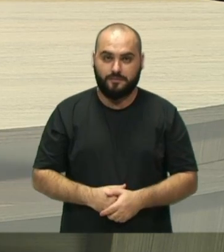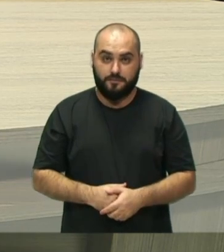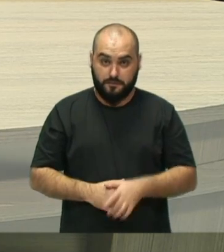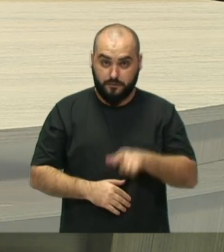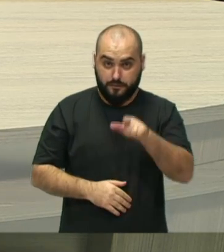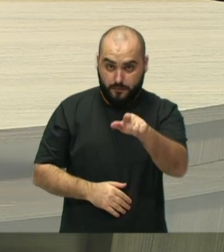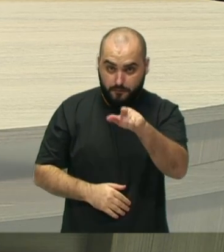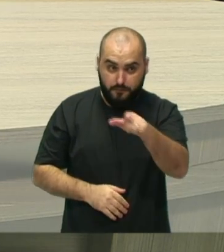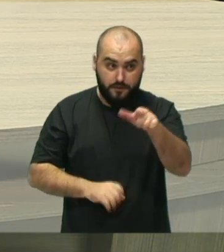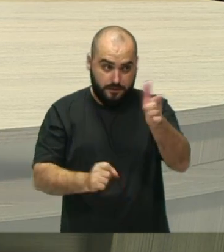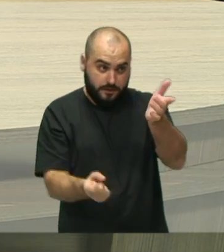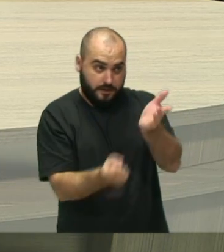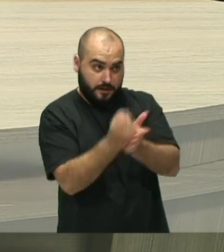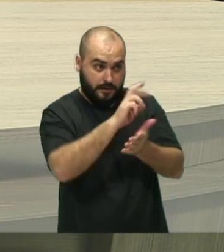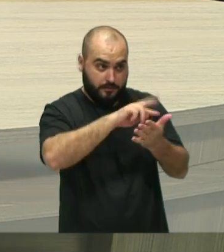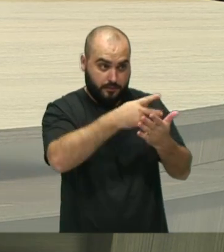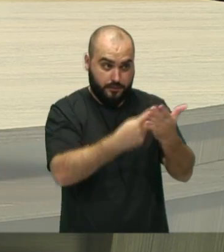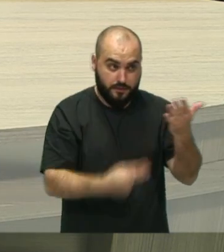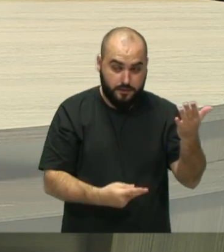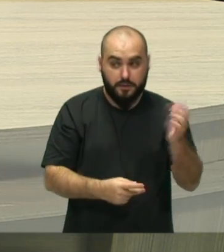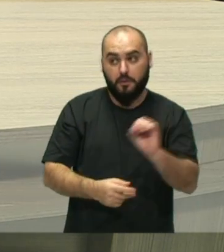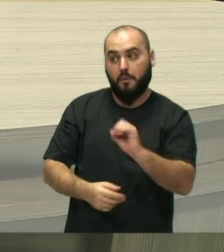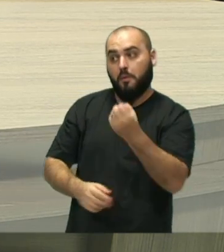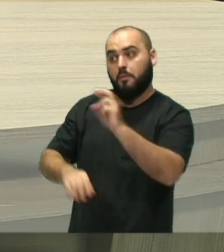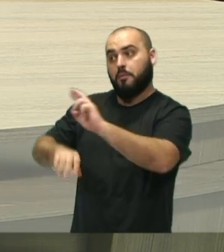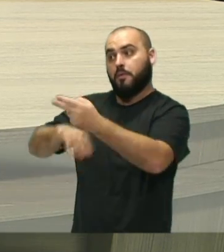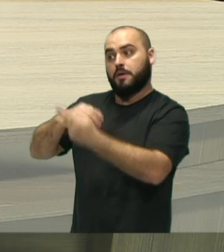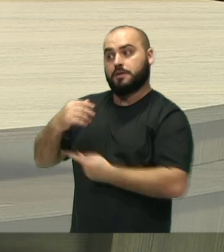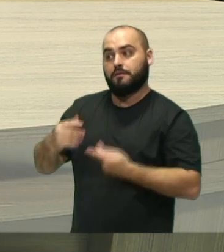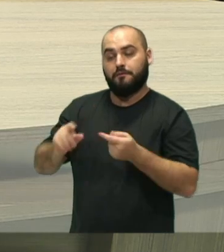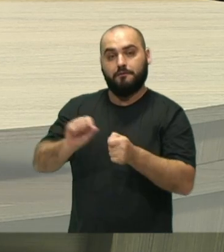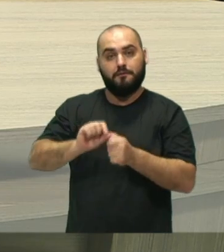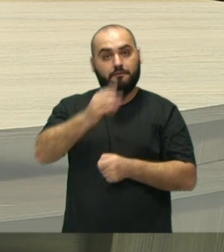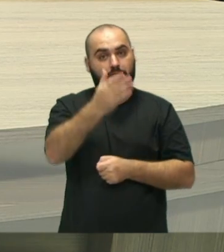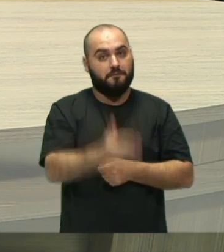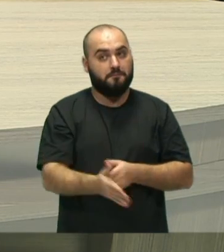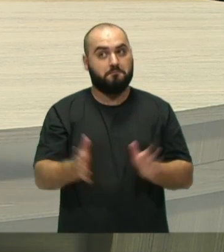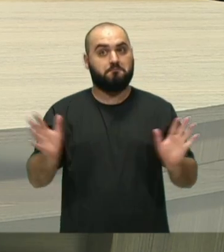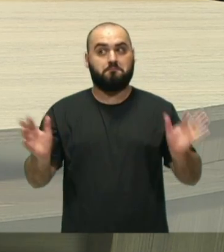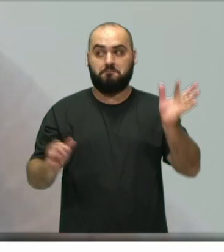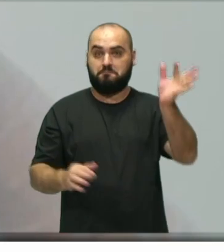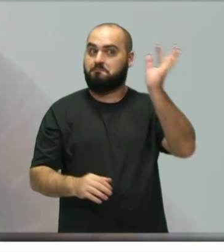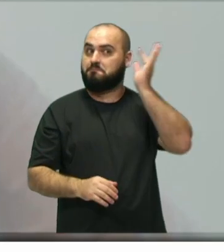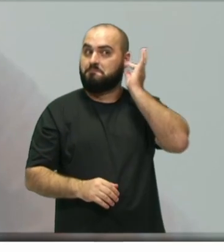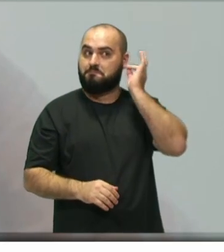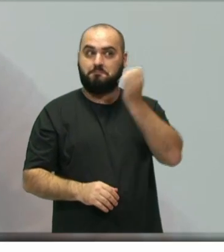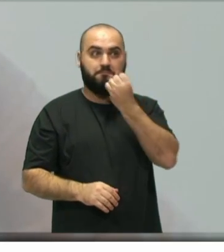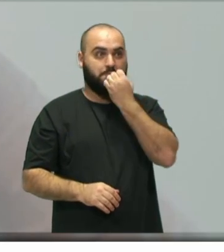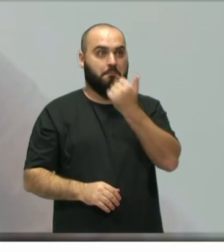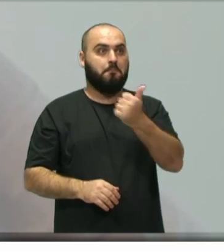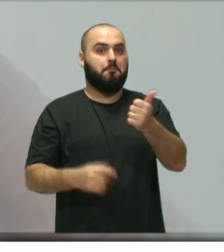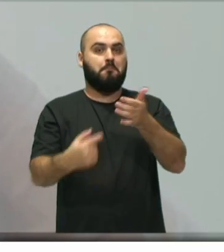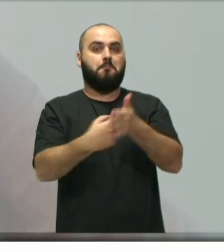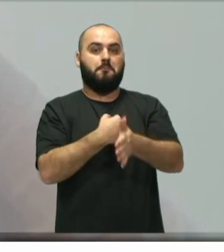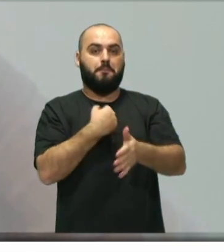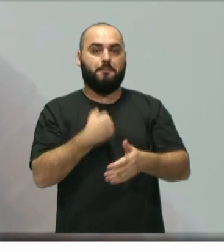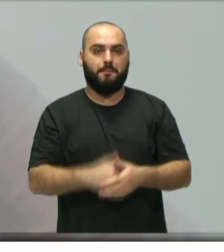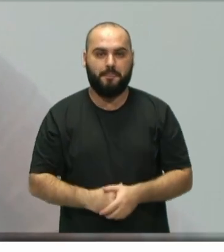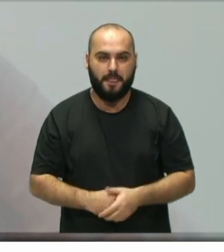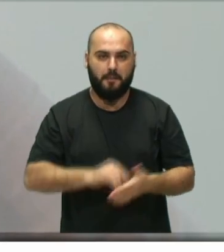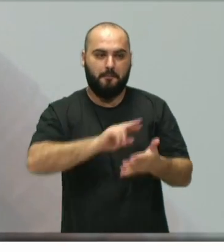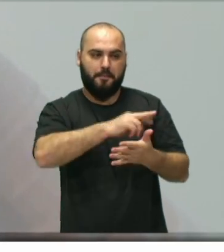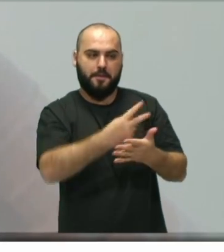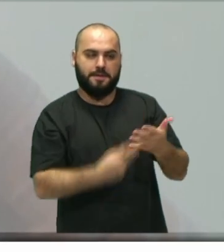ou é a poesia que te faz? Olha, ótima pergunta. Eu acho que a poesia que me faz